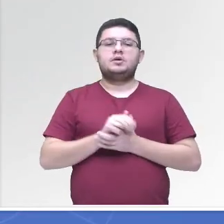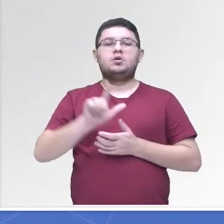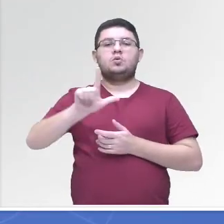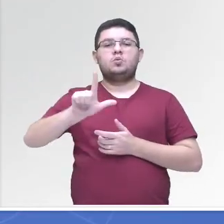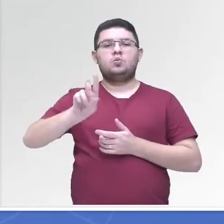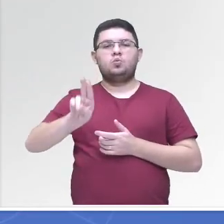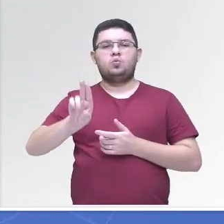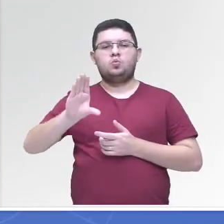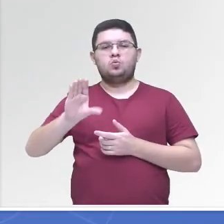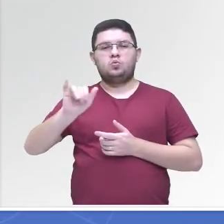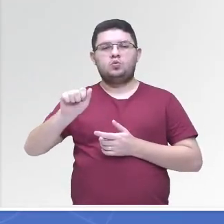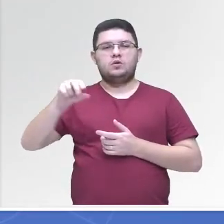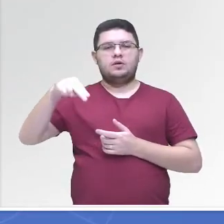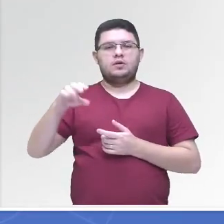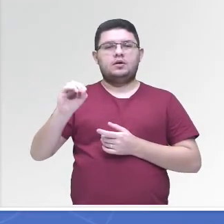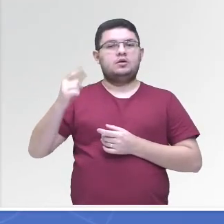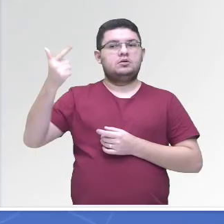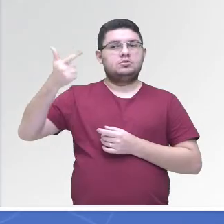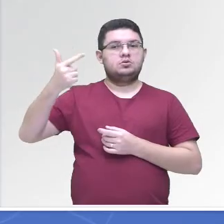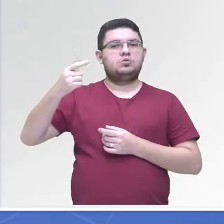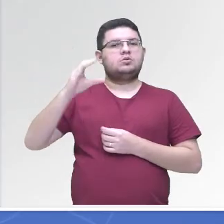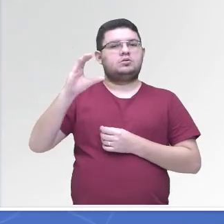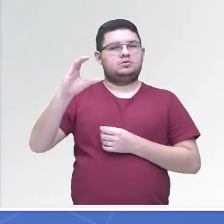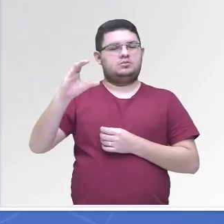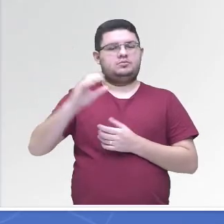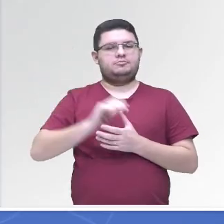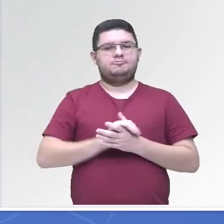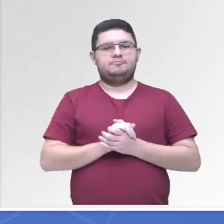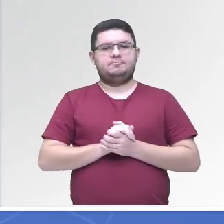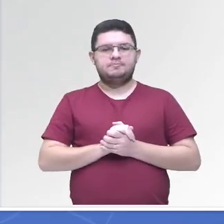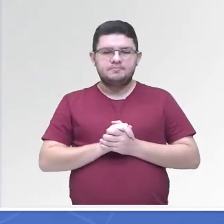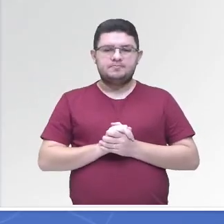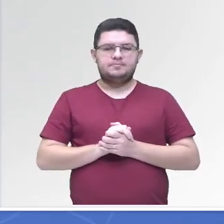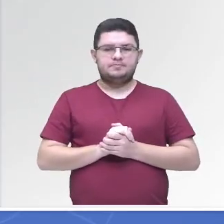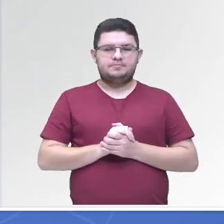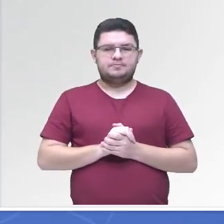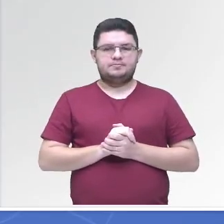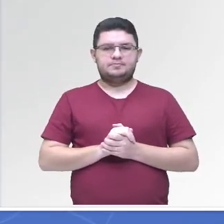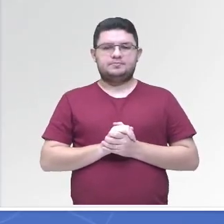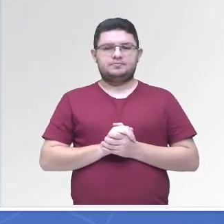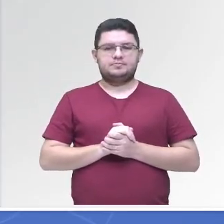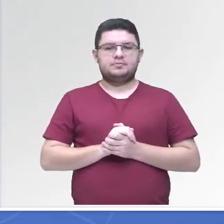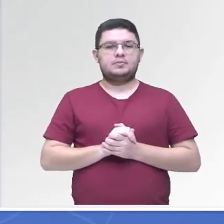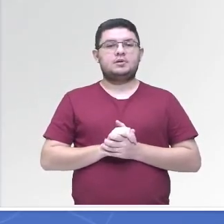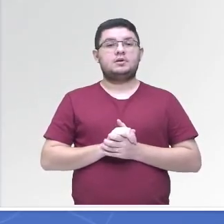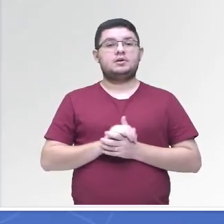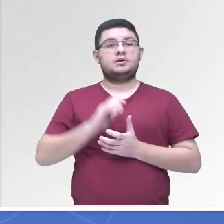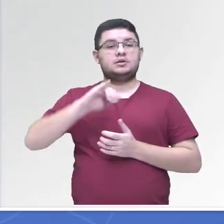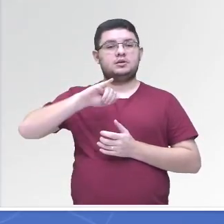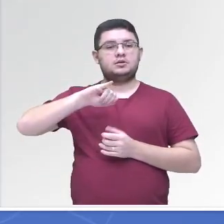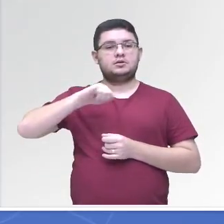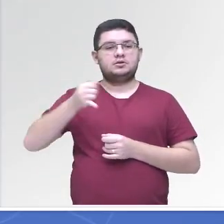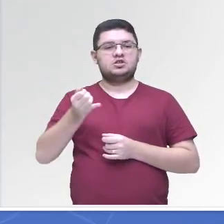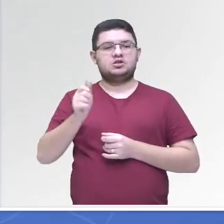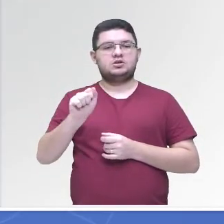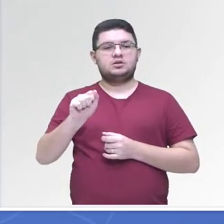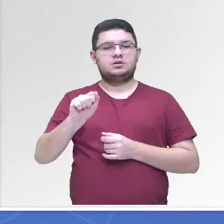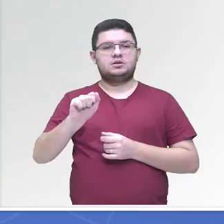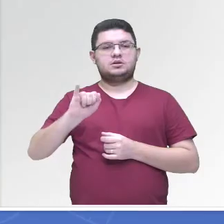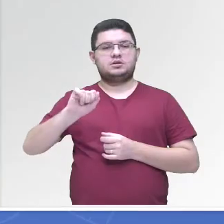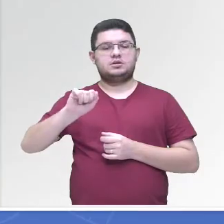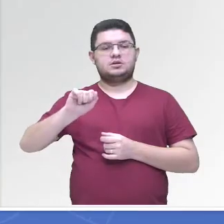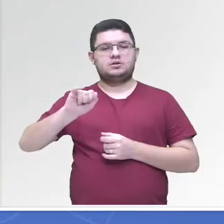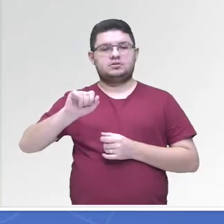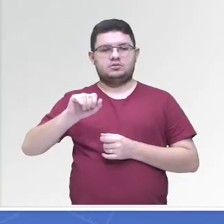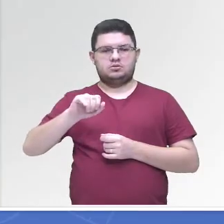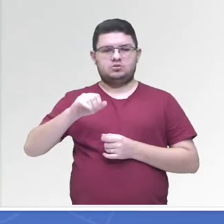Luciano, segunda questão letra C. Que mais? Jaiane, pode voltar